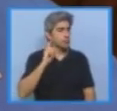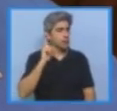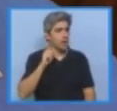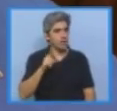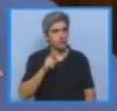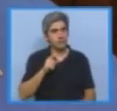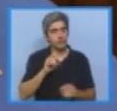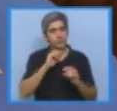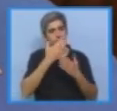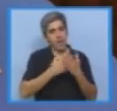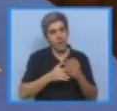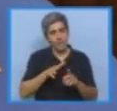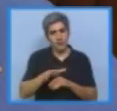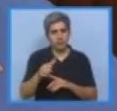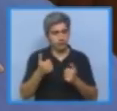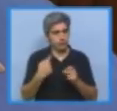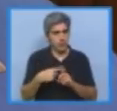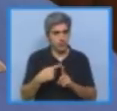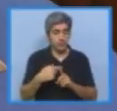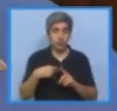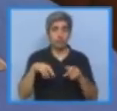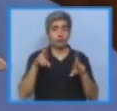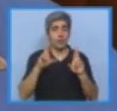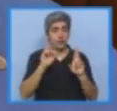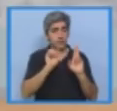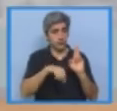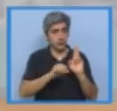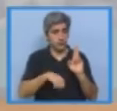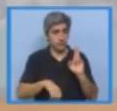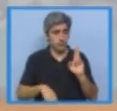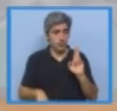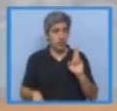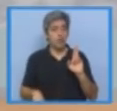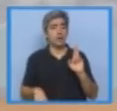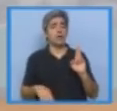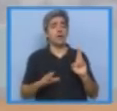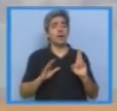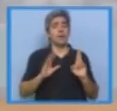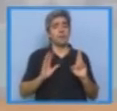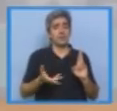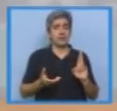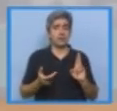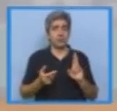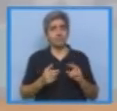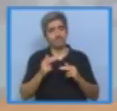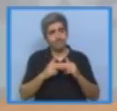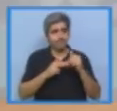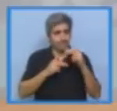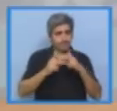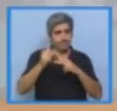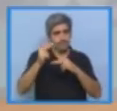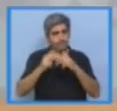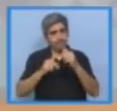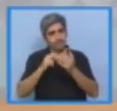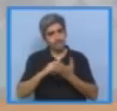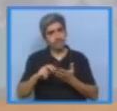ação do portal. Eu espero que sim, e pronto, acho que isto também é preciso ir caminhando, é preciso ir